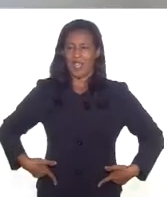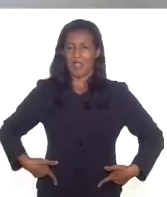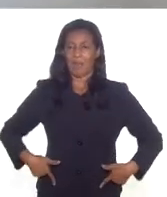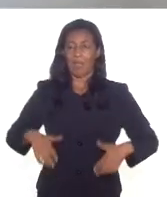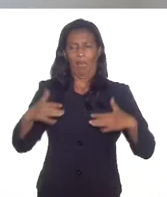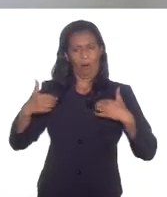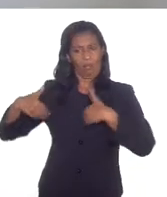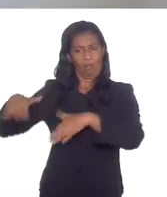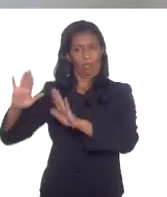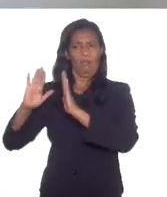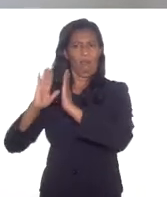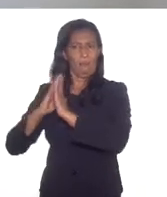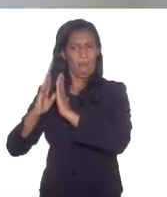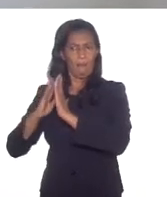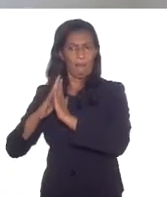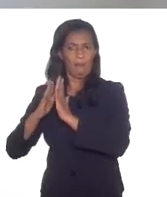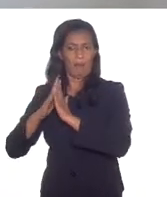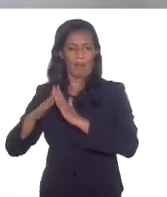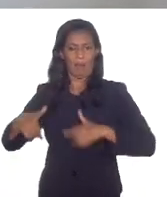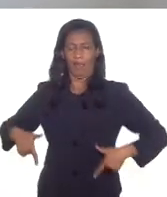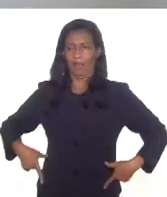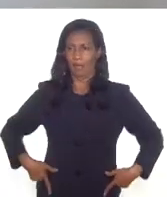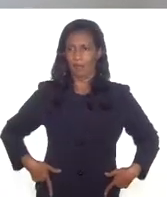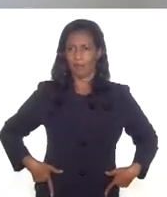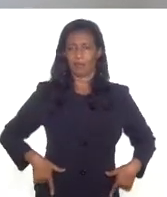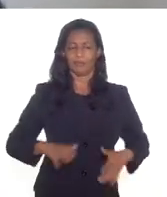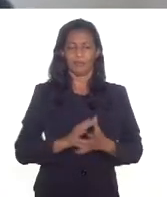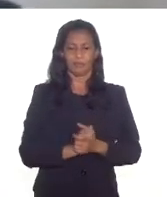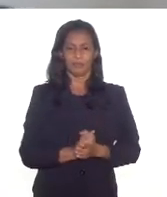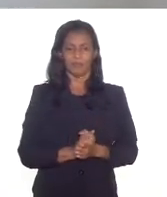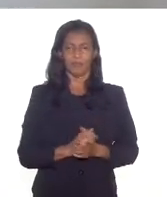diariamente as armas, chamado